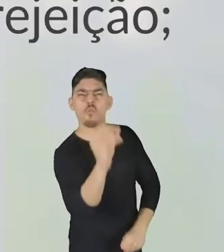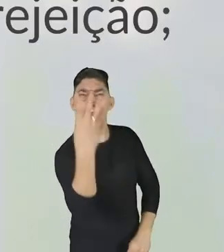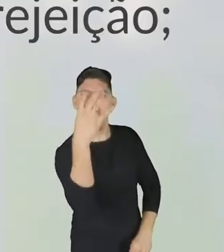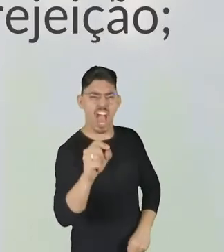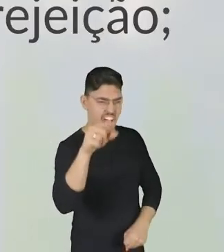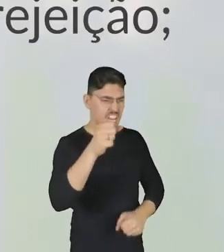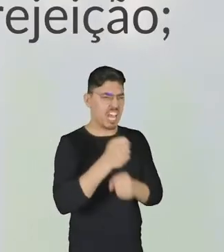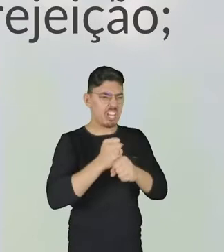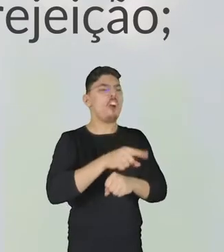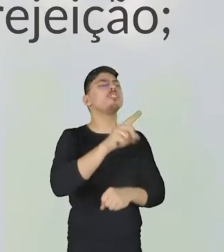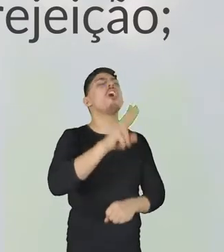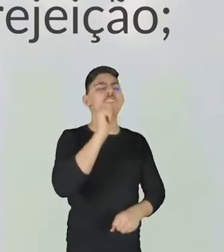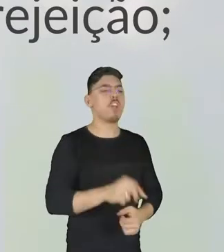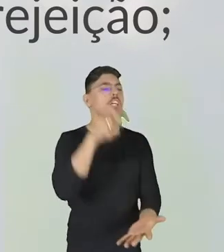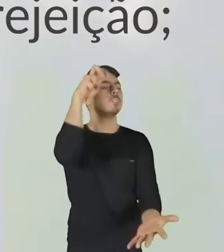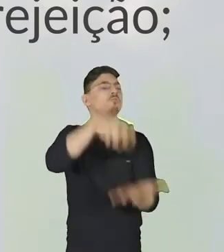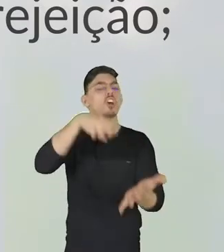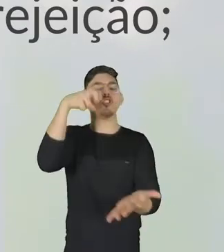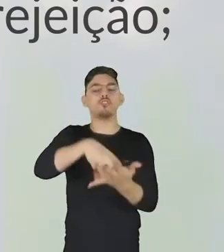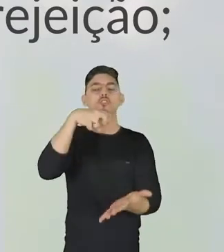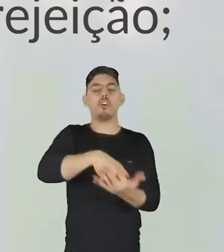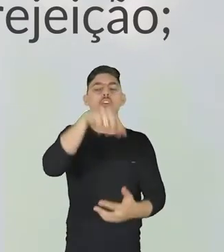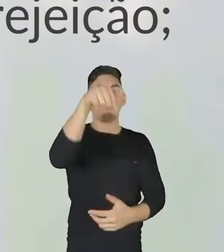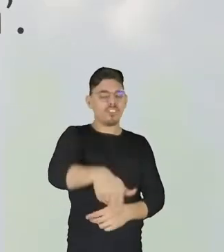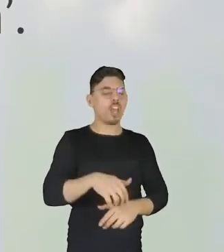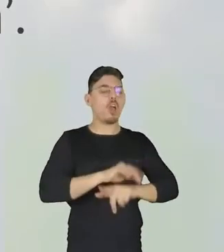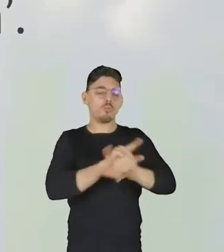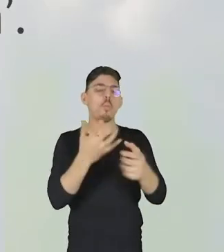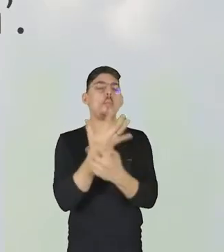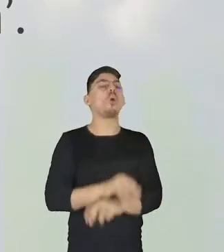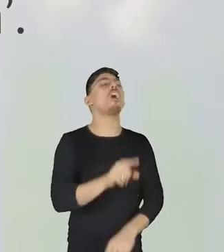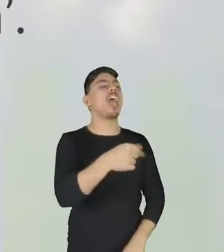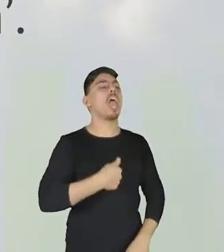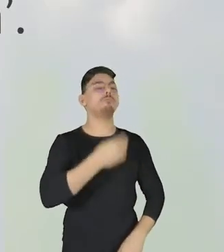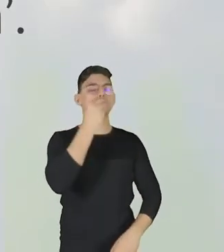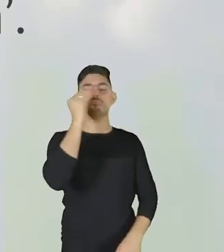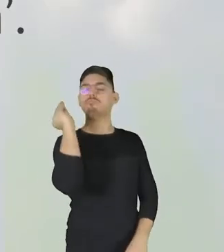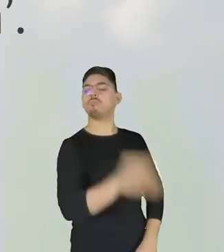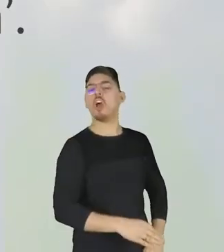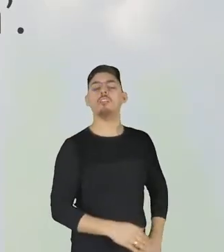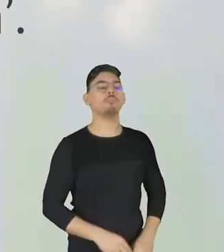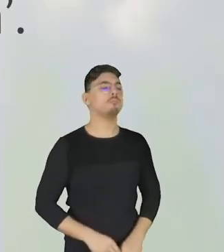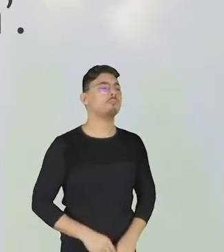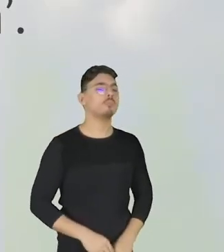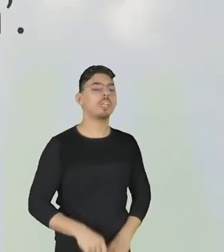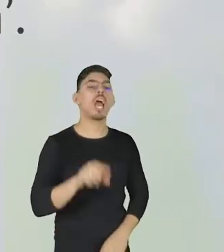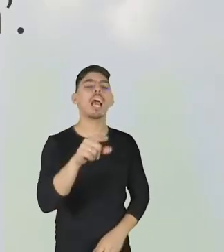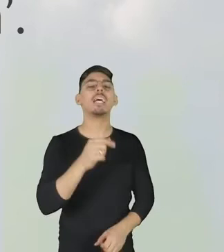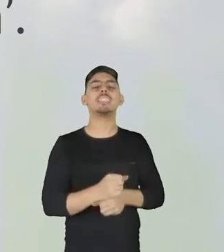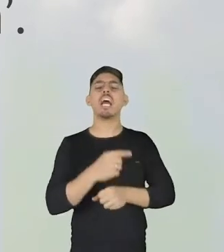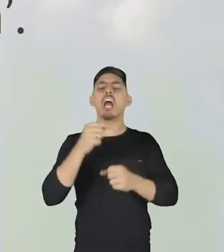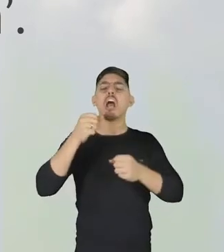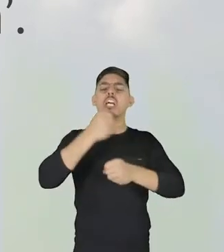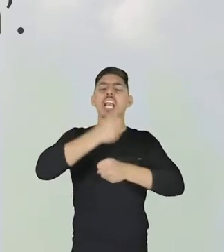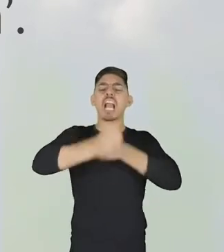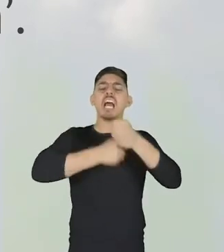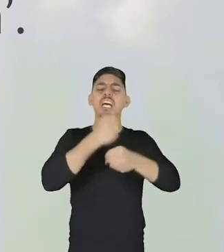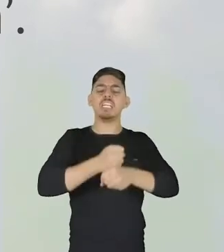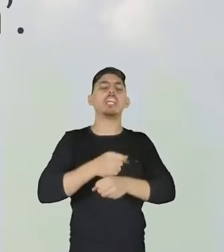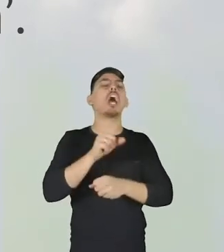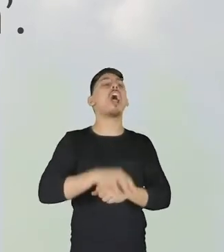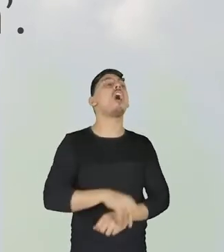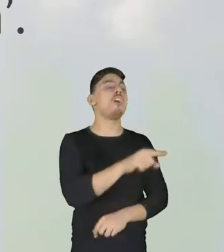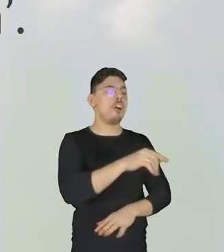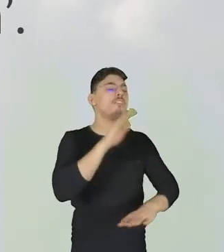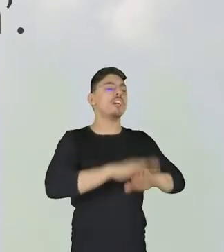sofrerão a consequência dos seus pecados e experimentarão a minha rejeição. Cada ano corresponderá a cada um dos 40